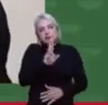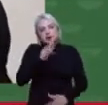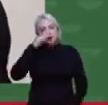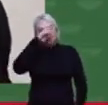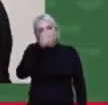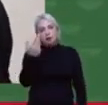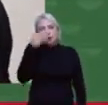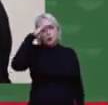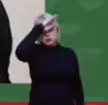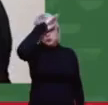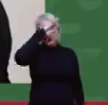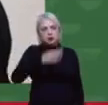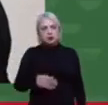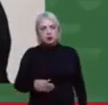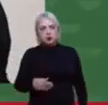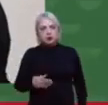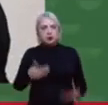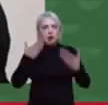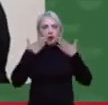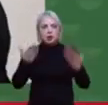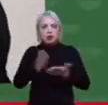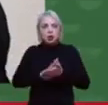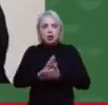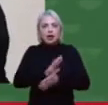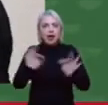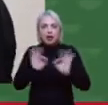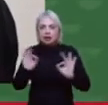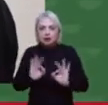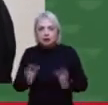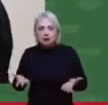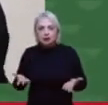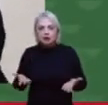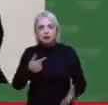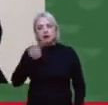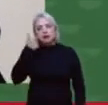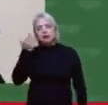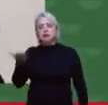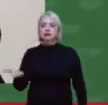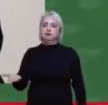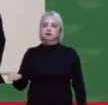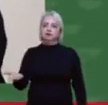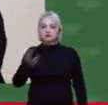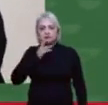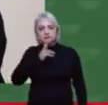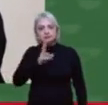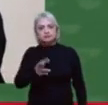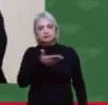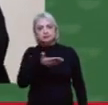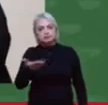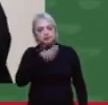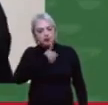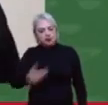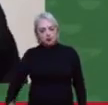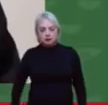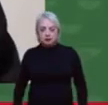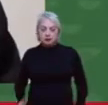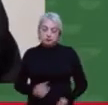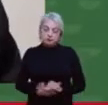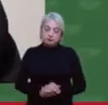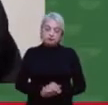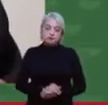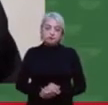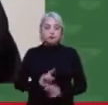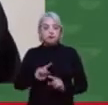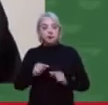Bolsonaro. Ninguém, ele não apresentou o projeto e olha só o resultado desse governo.